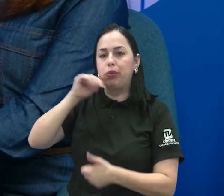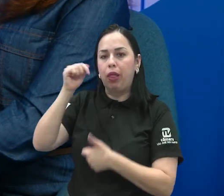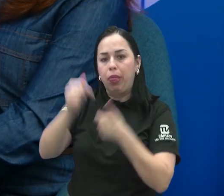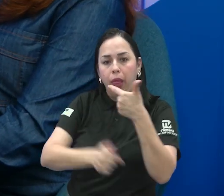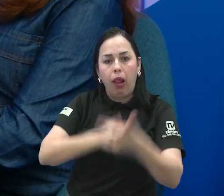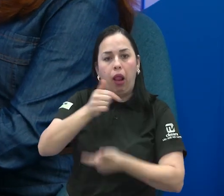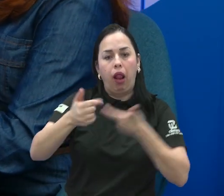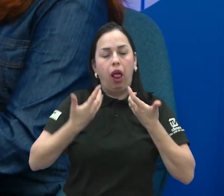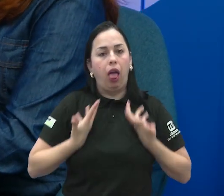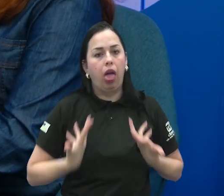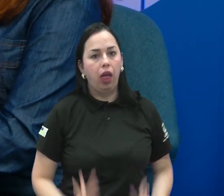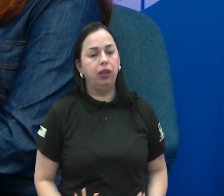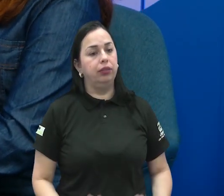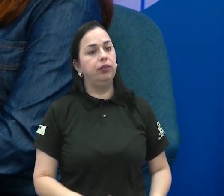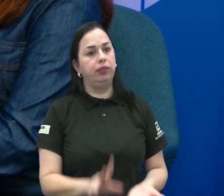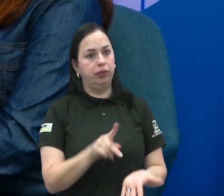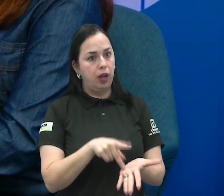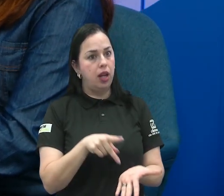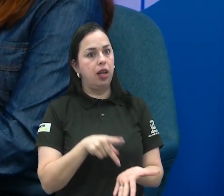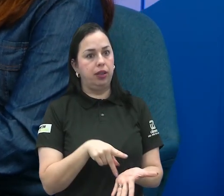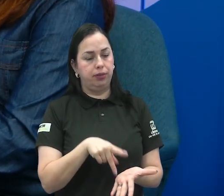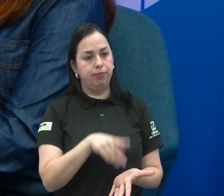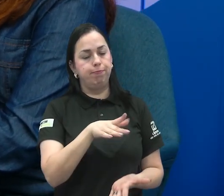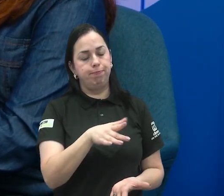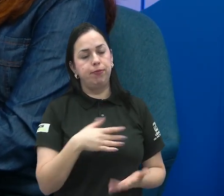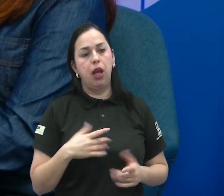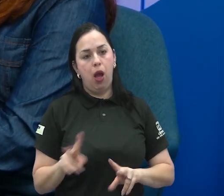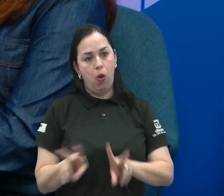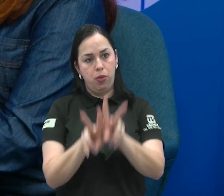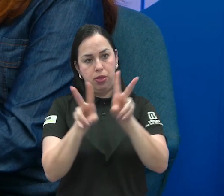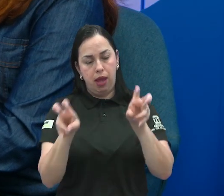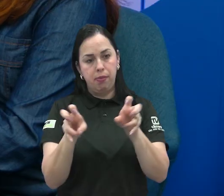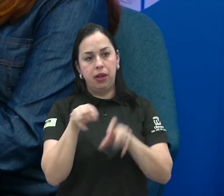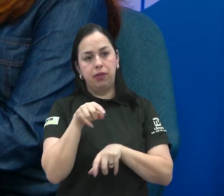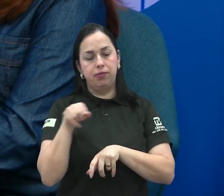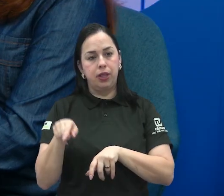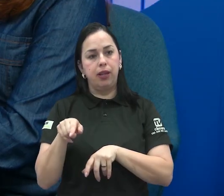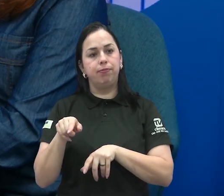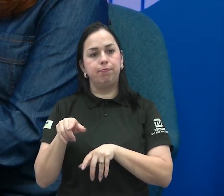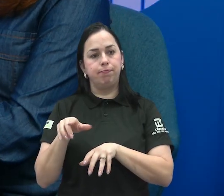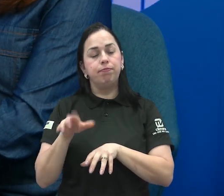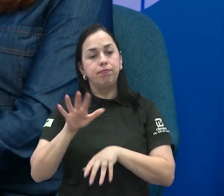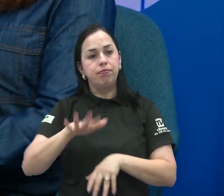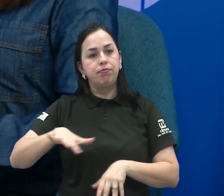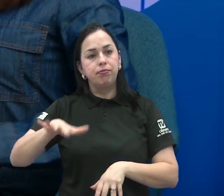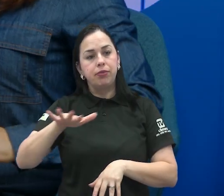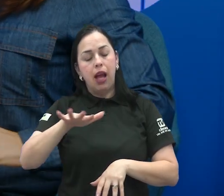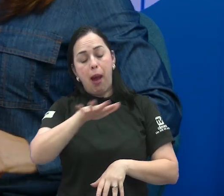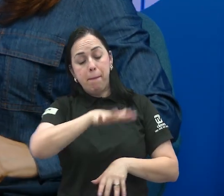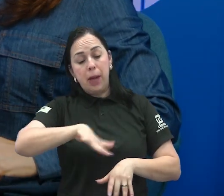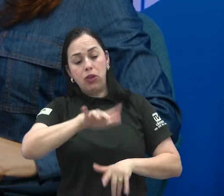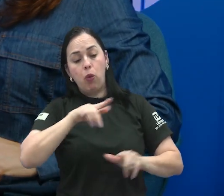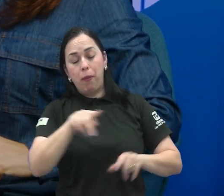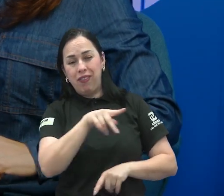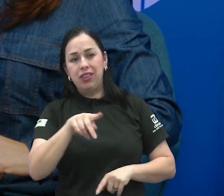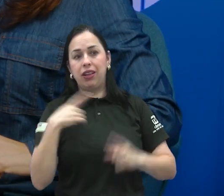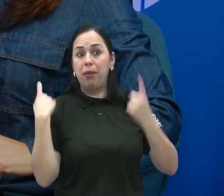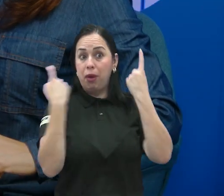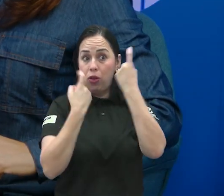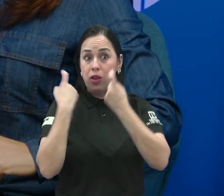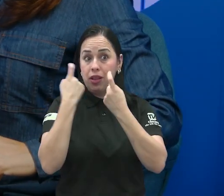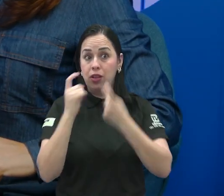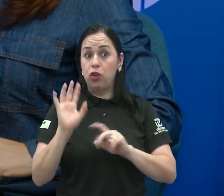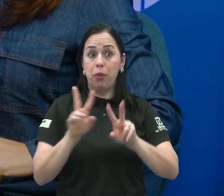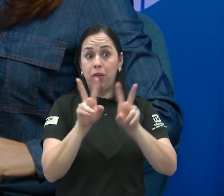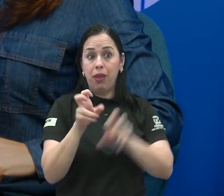na rotina do trabalho, Paulo? Com certeza, Érica, um assunto que tem preocupado cada vez mais quem atua na educação,